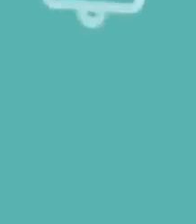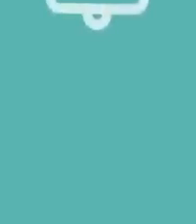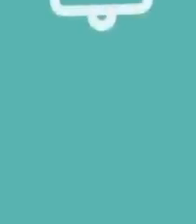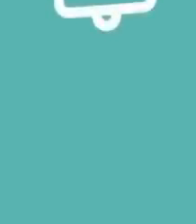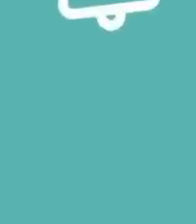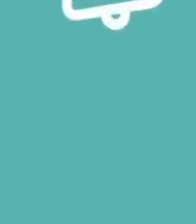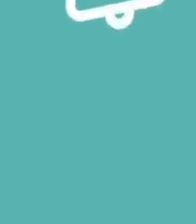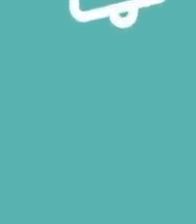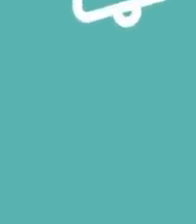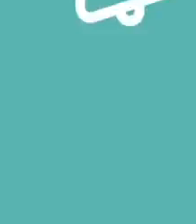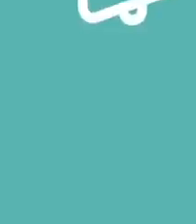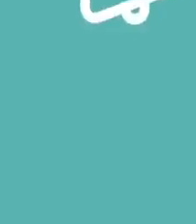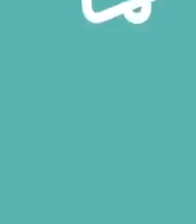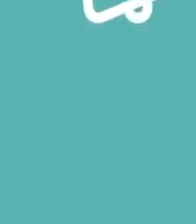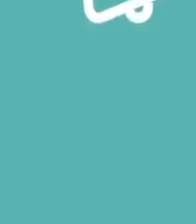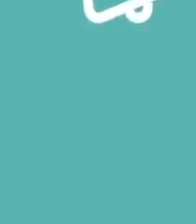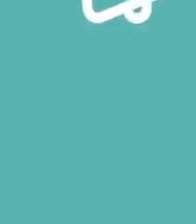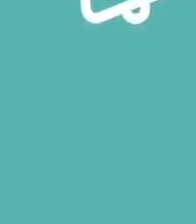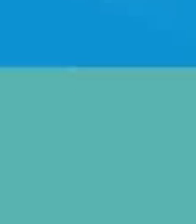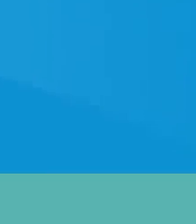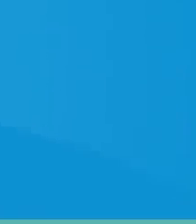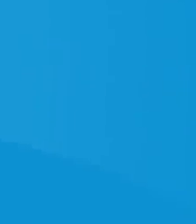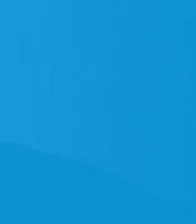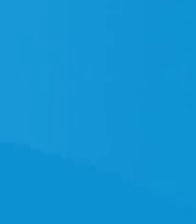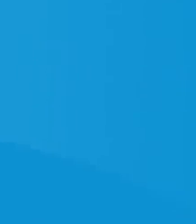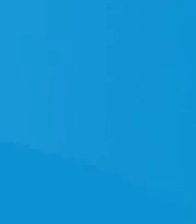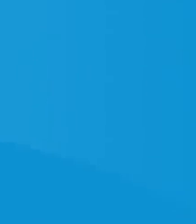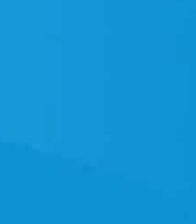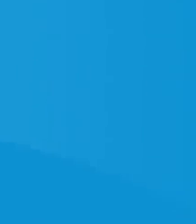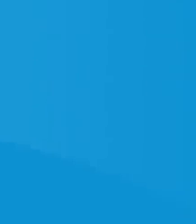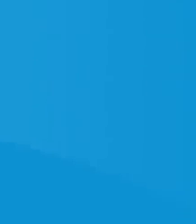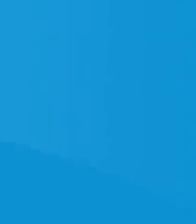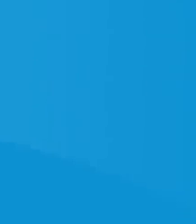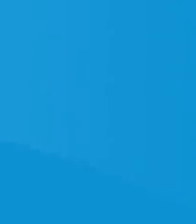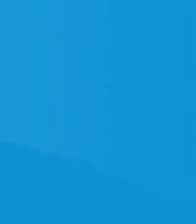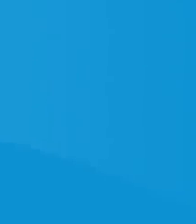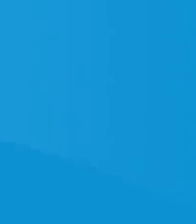YouTube. Ative o sininho de notificação e não perca!